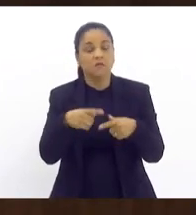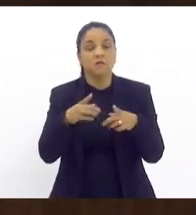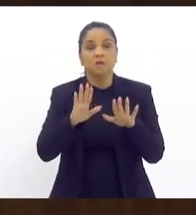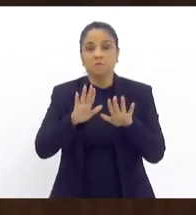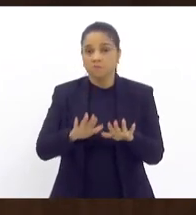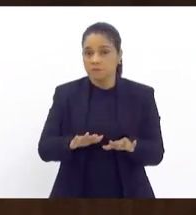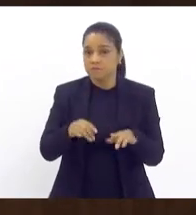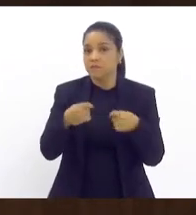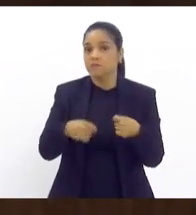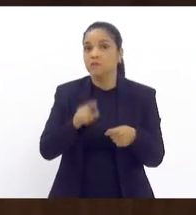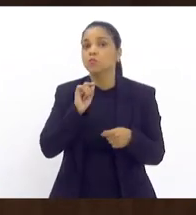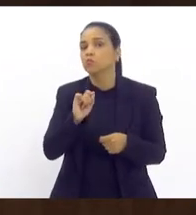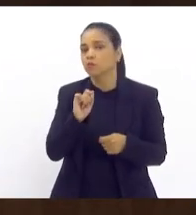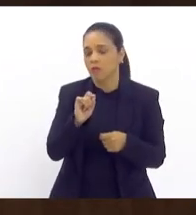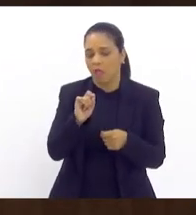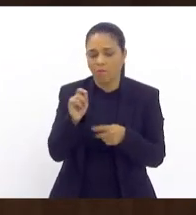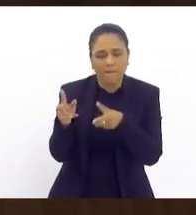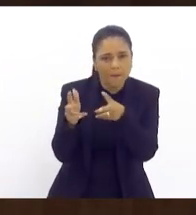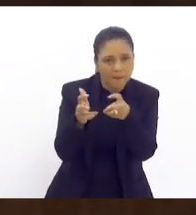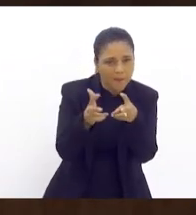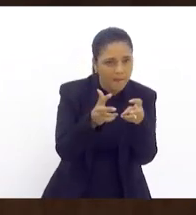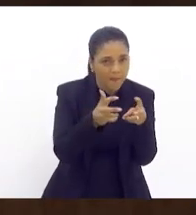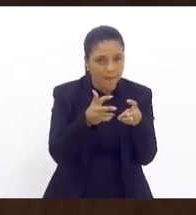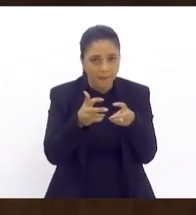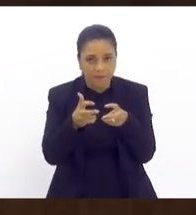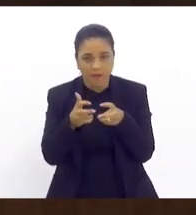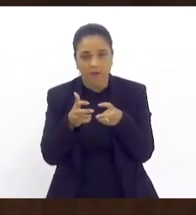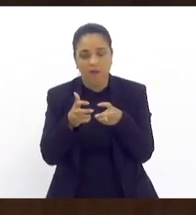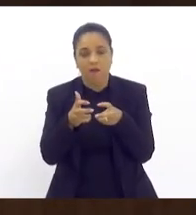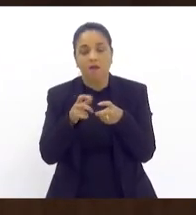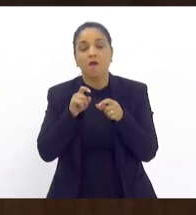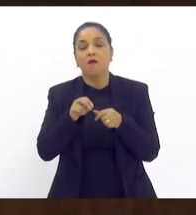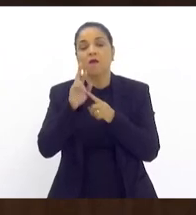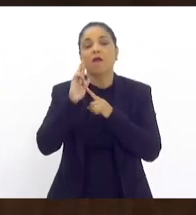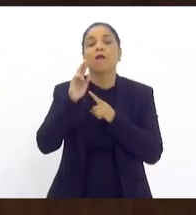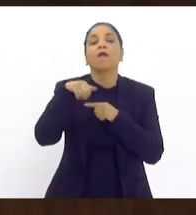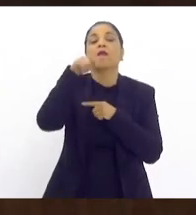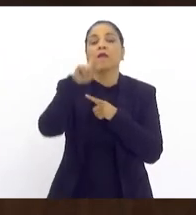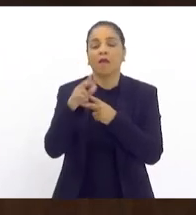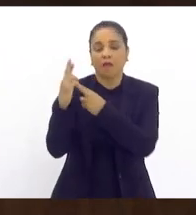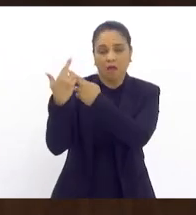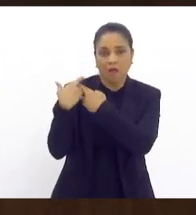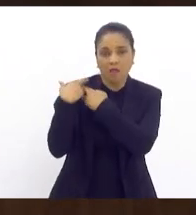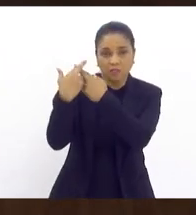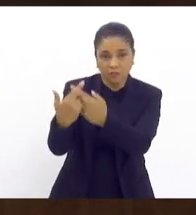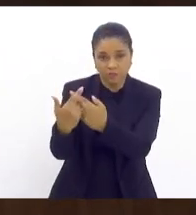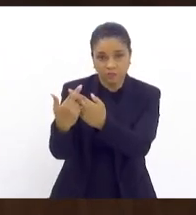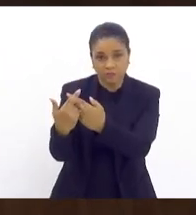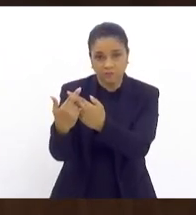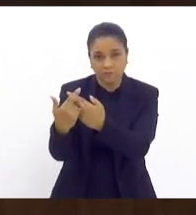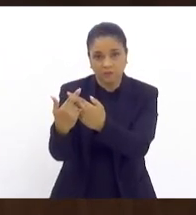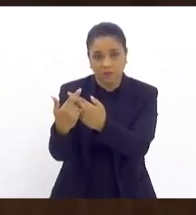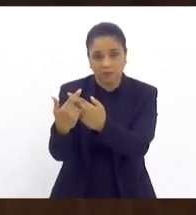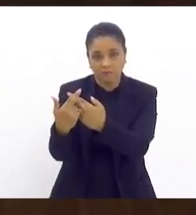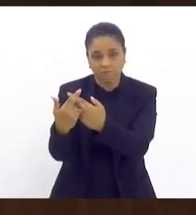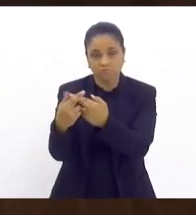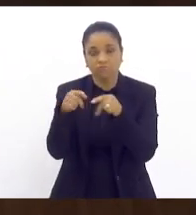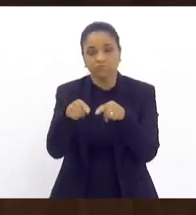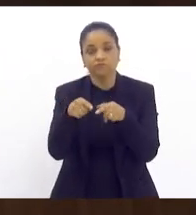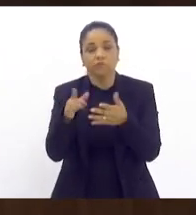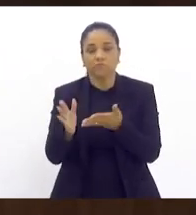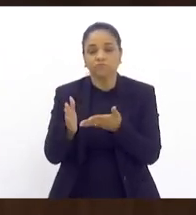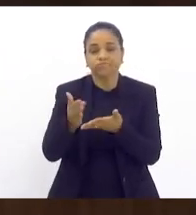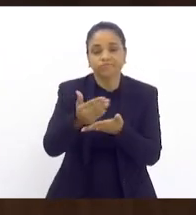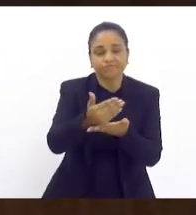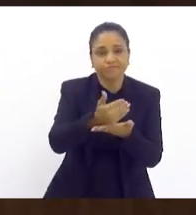mesmos sejam identificados como responsáveis pela atribuição da nota para esse índice